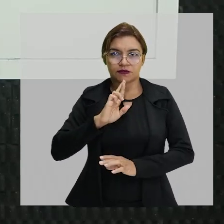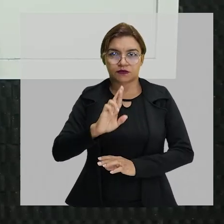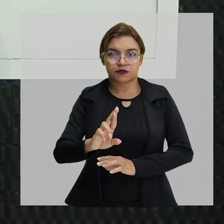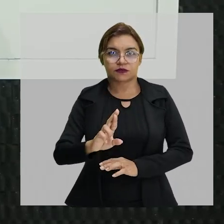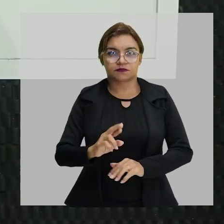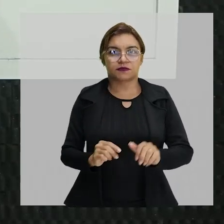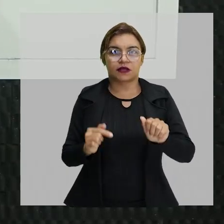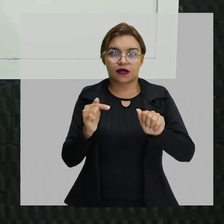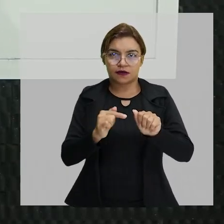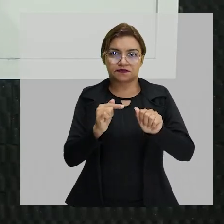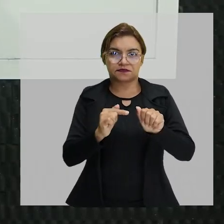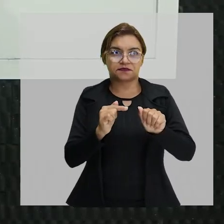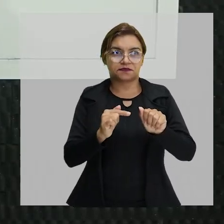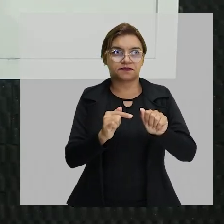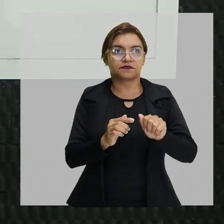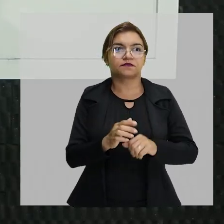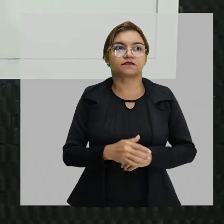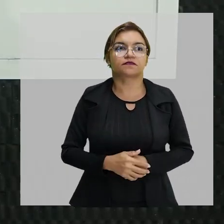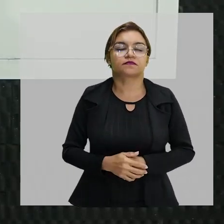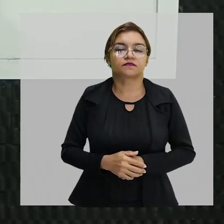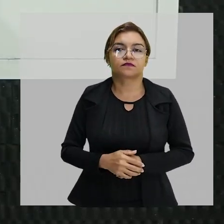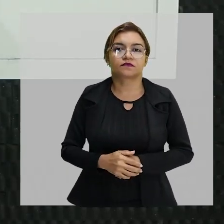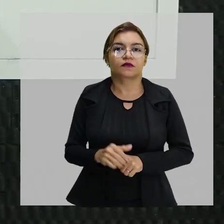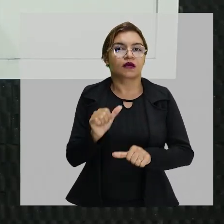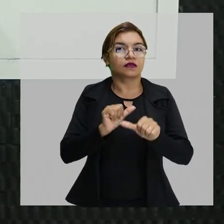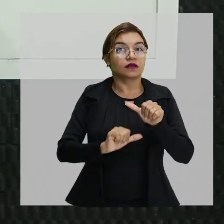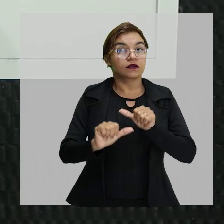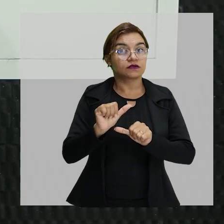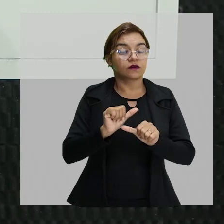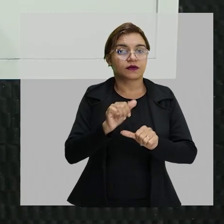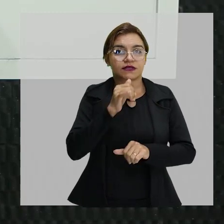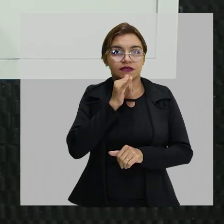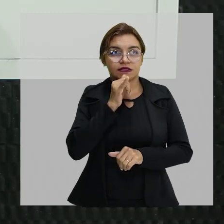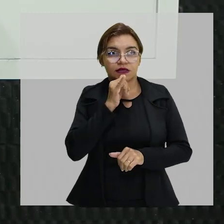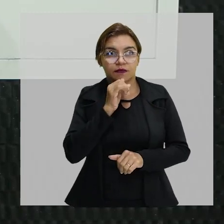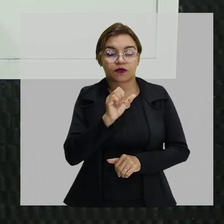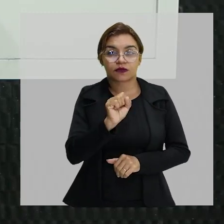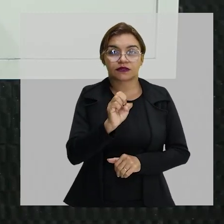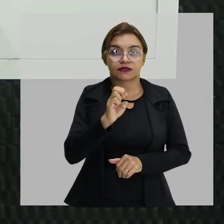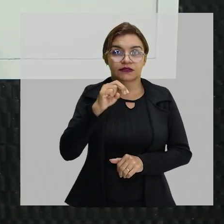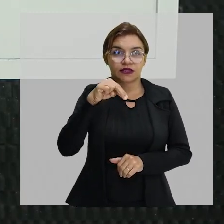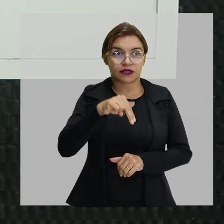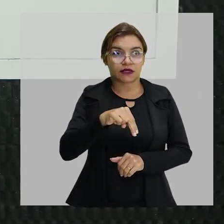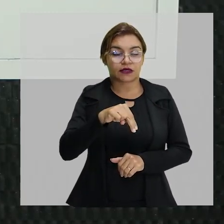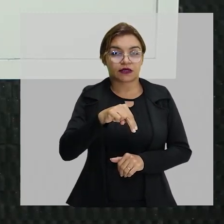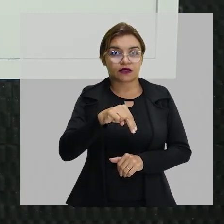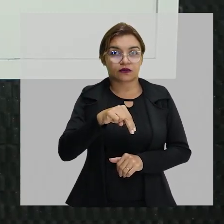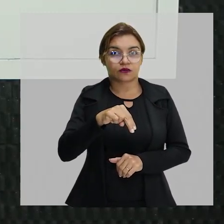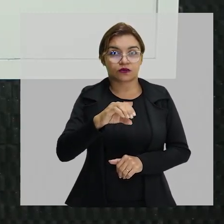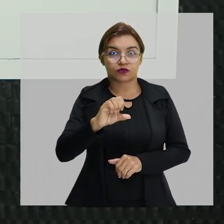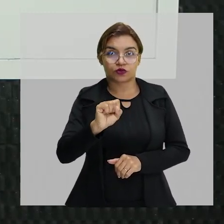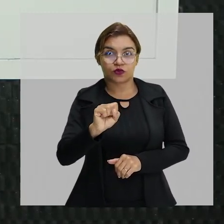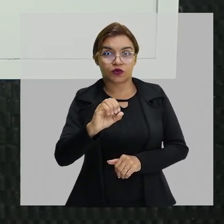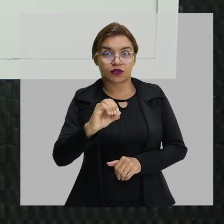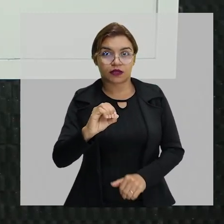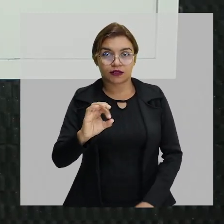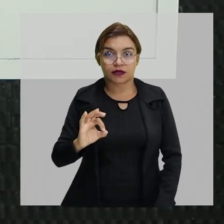letra A. Ele quer que a gente transforme em produto o seno de 80